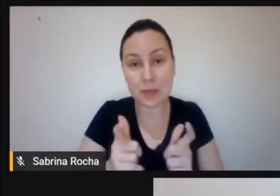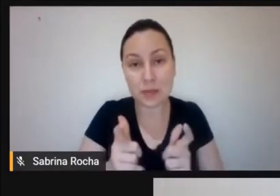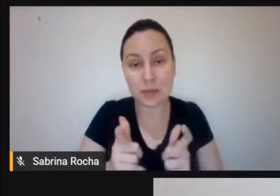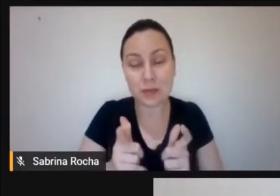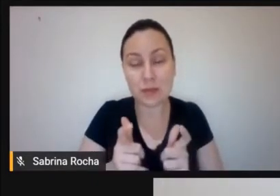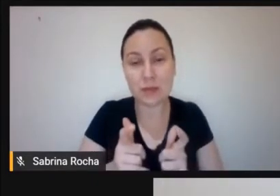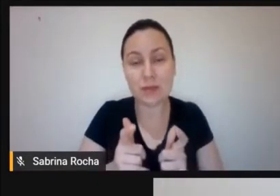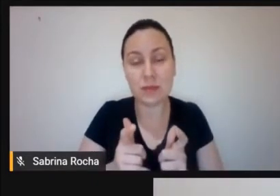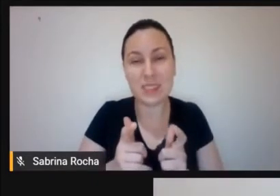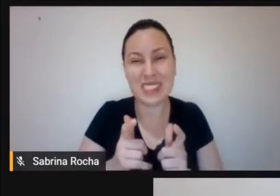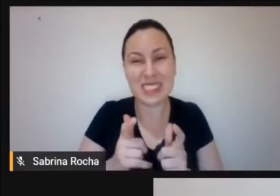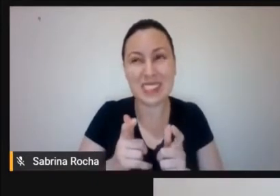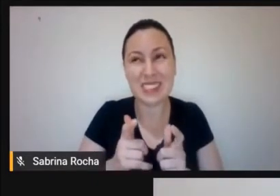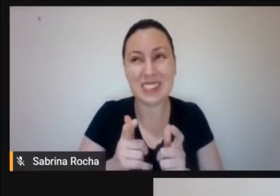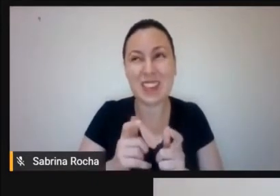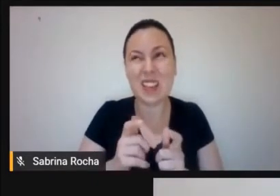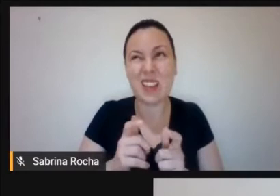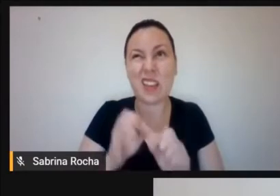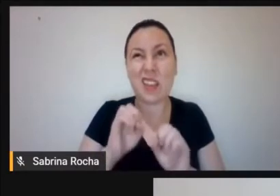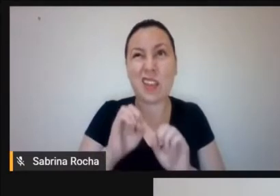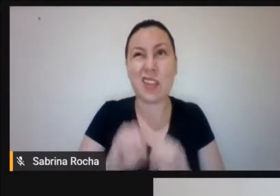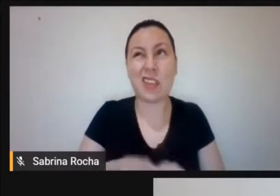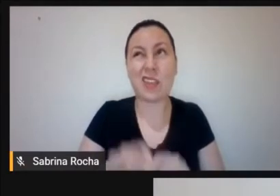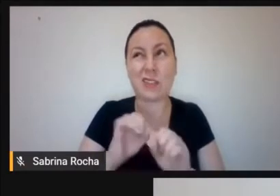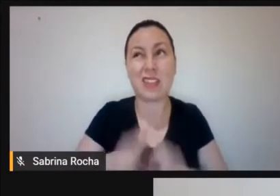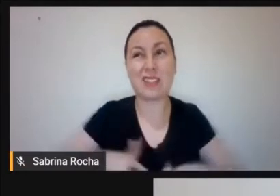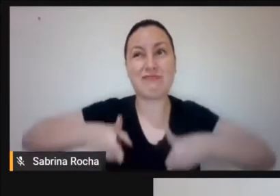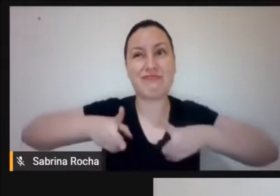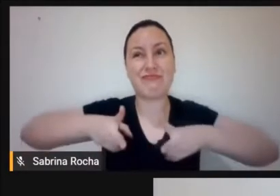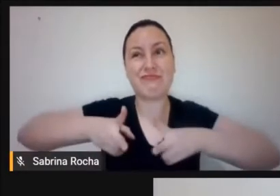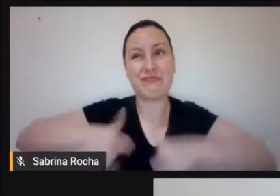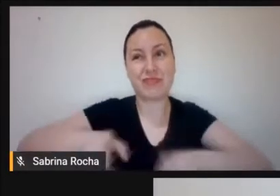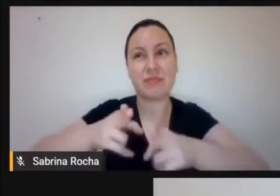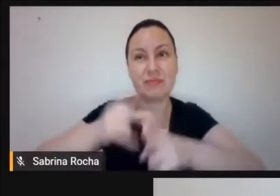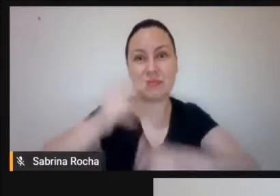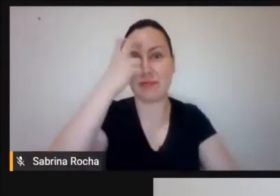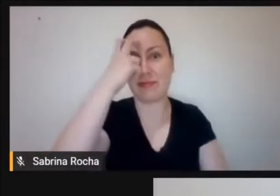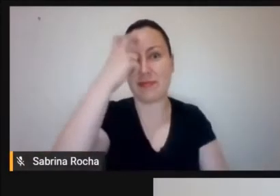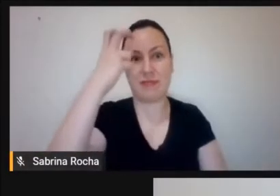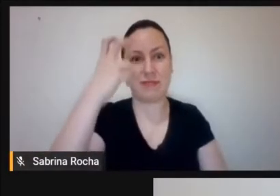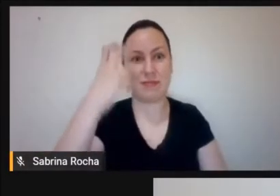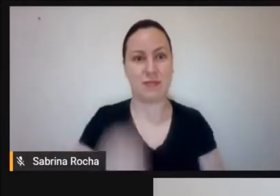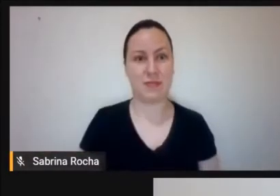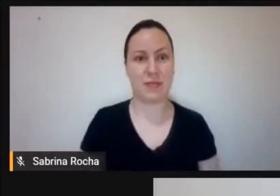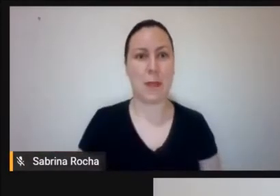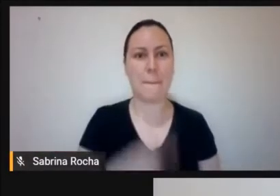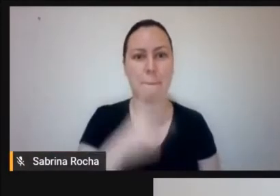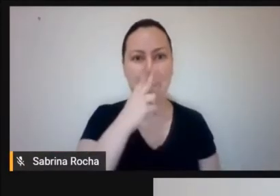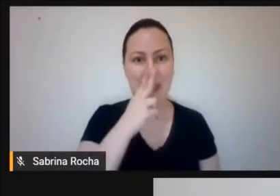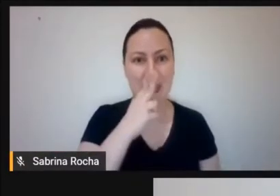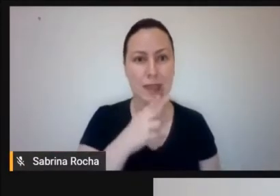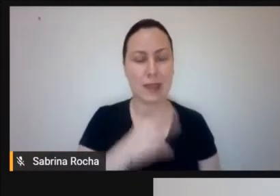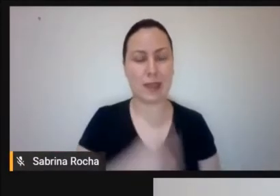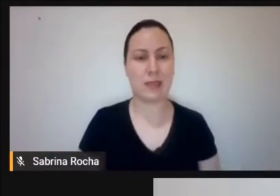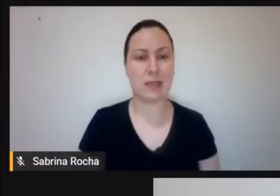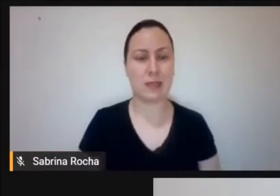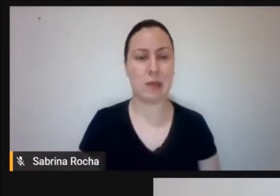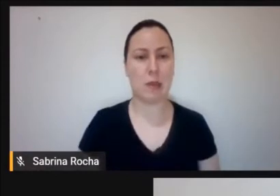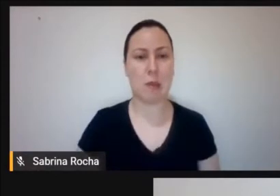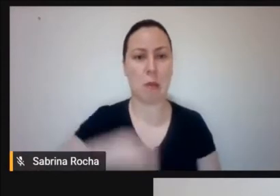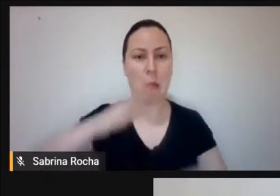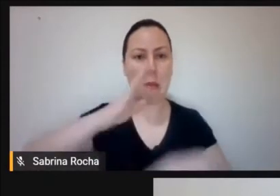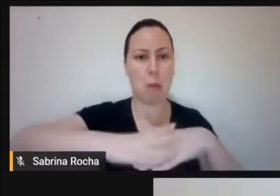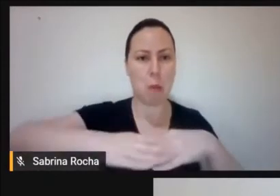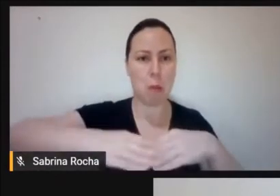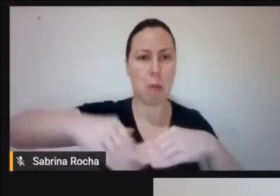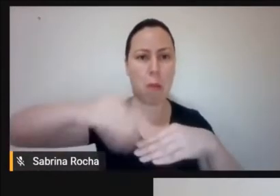tolhe a sabedoria das crianças. A educação acaba funcionando como domesticação desses espíritos criativos que